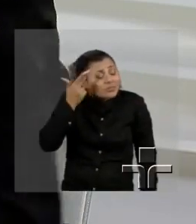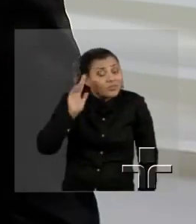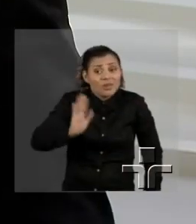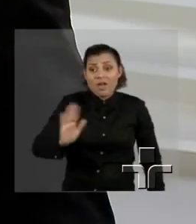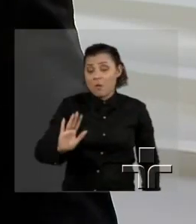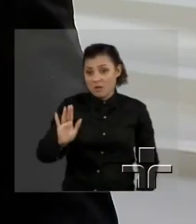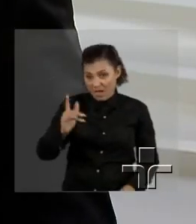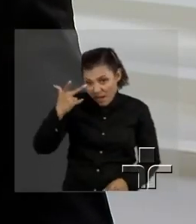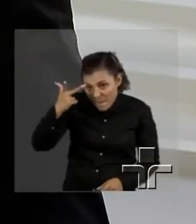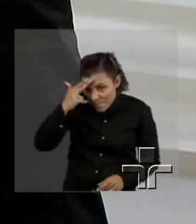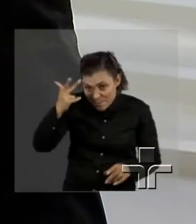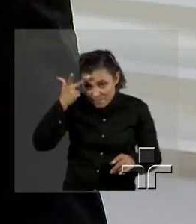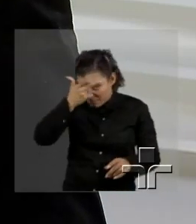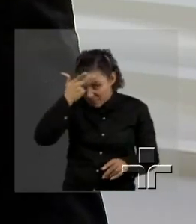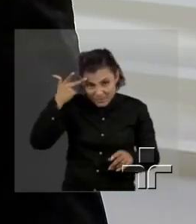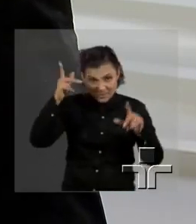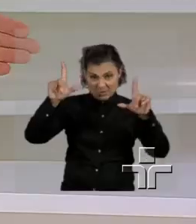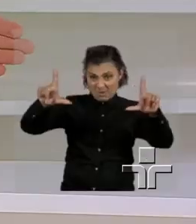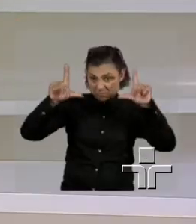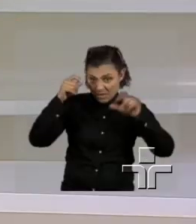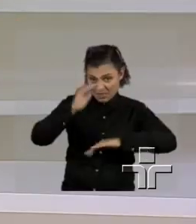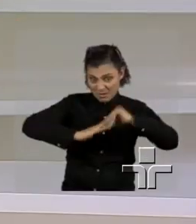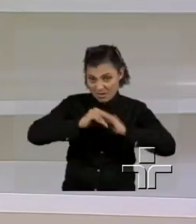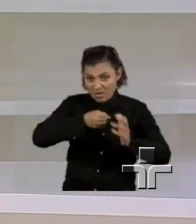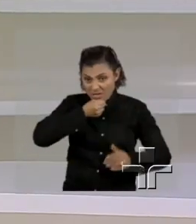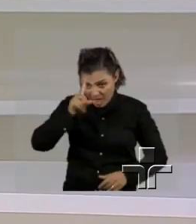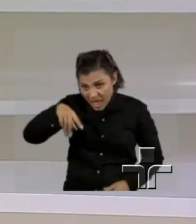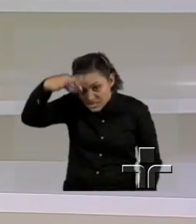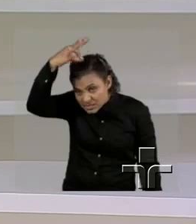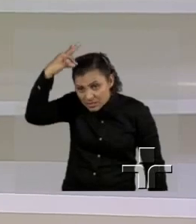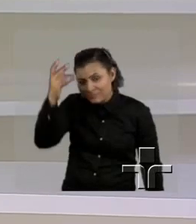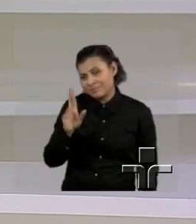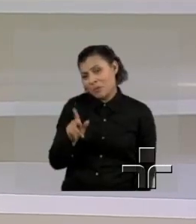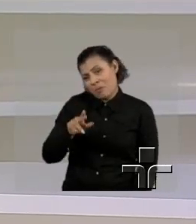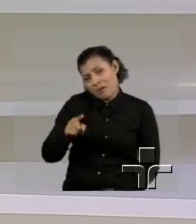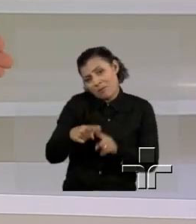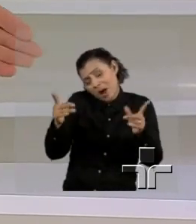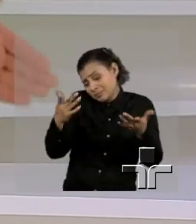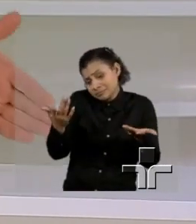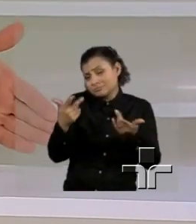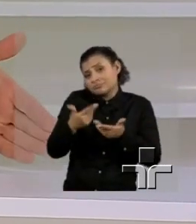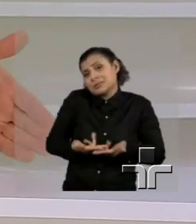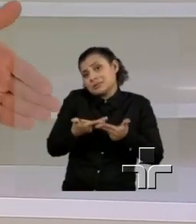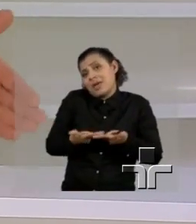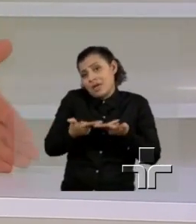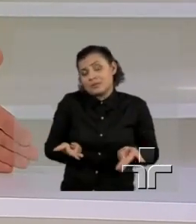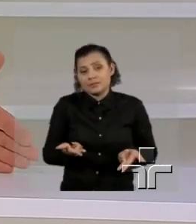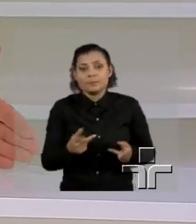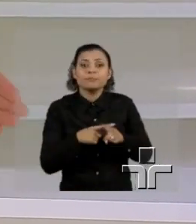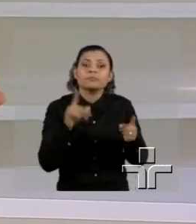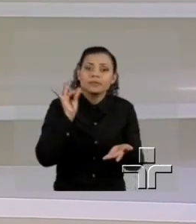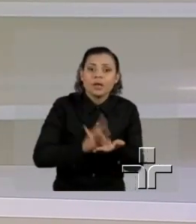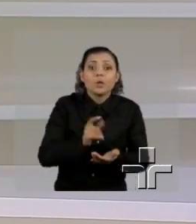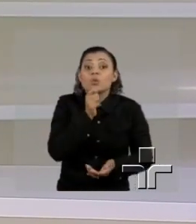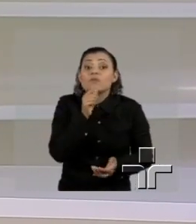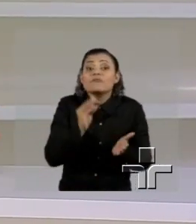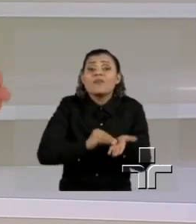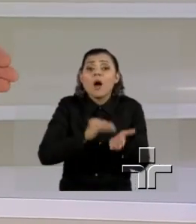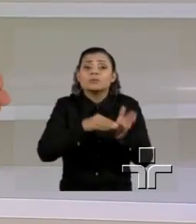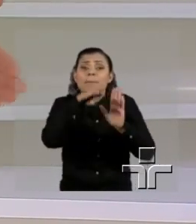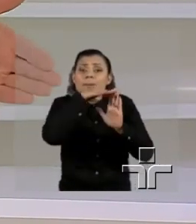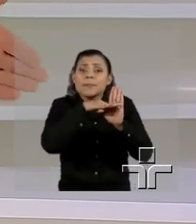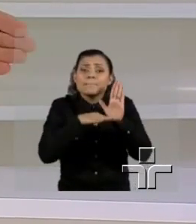falso, criminoso ali, né? A imprensa, teve um repórter da Rede Globo que me